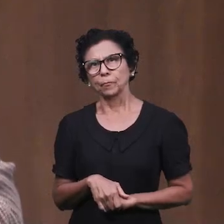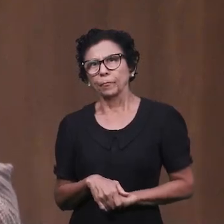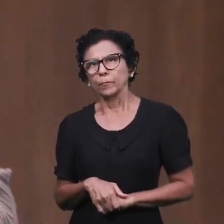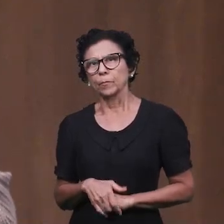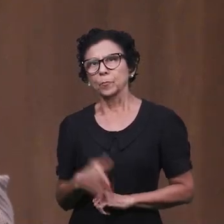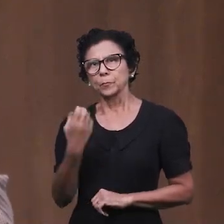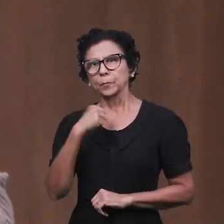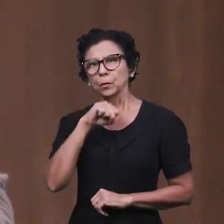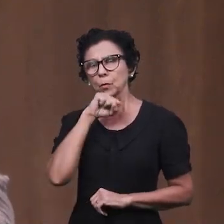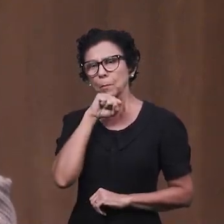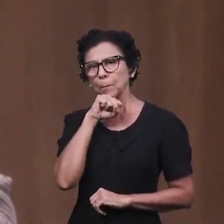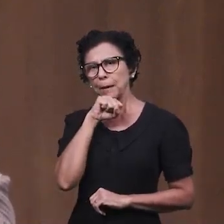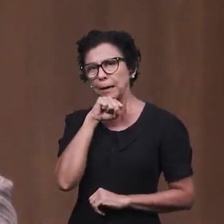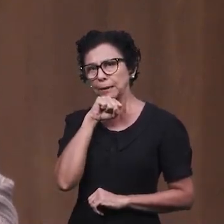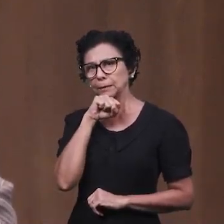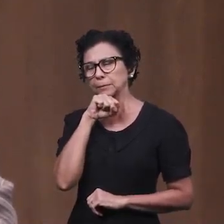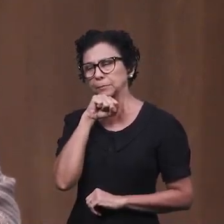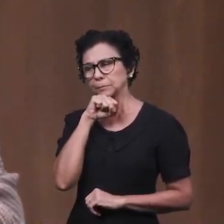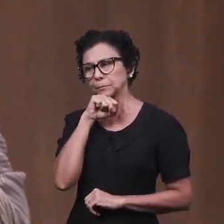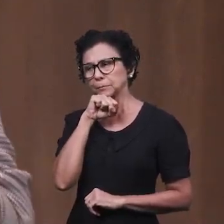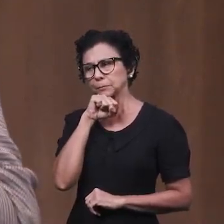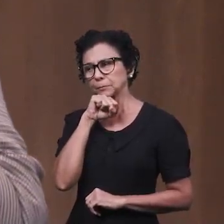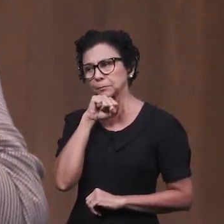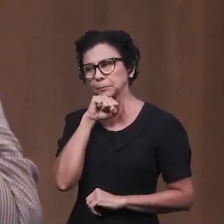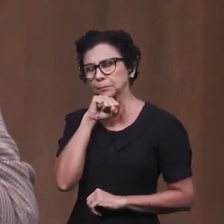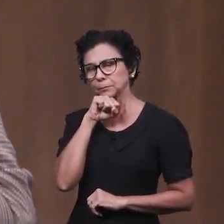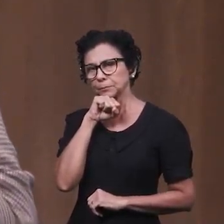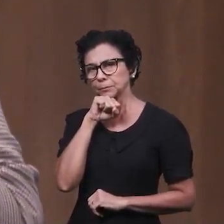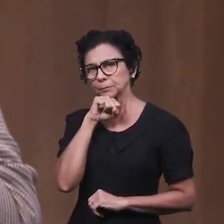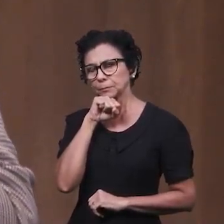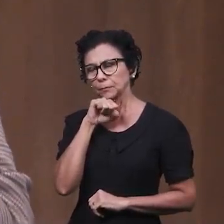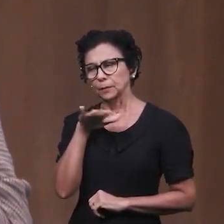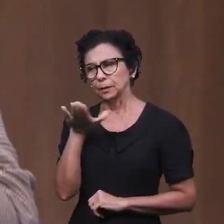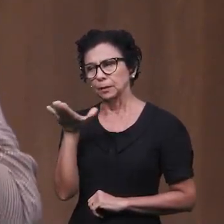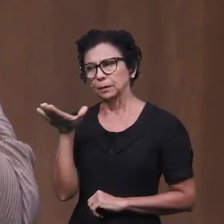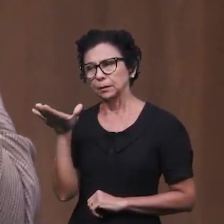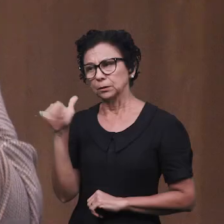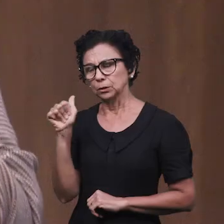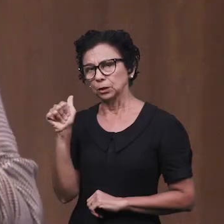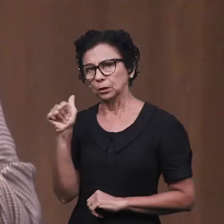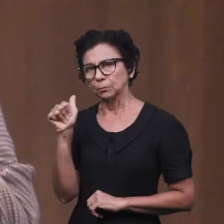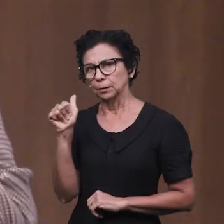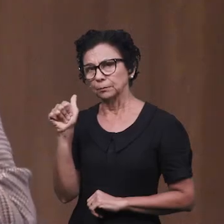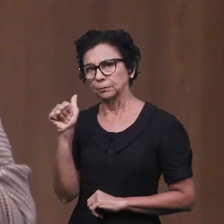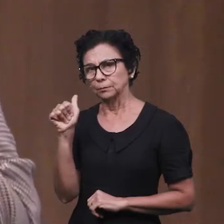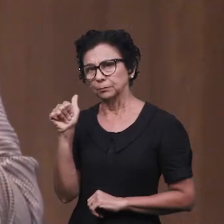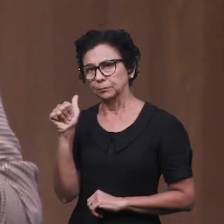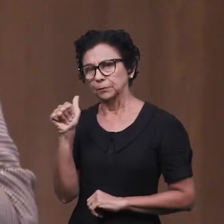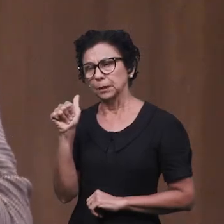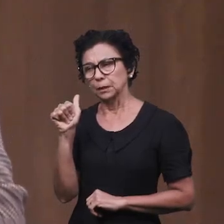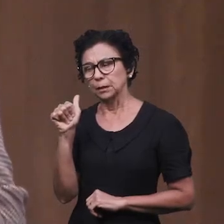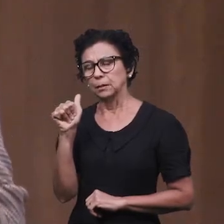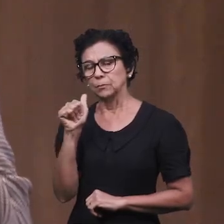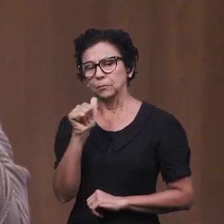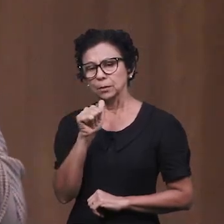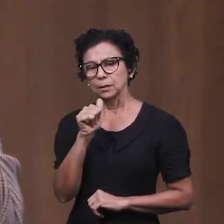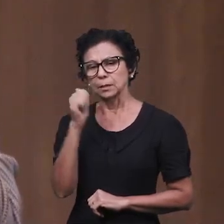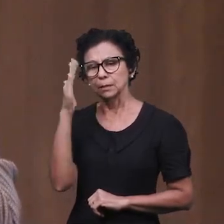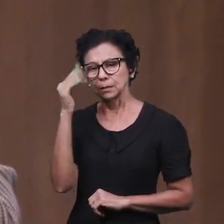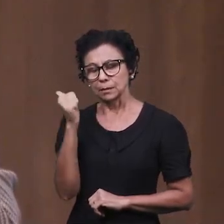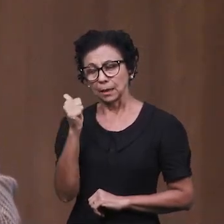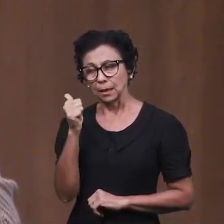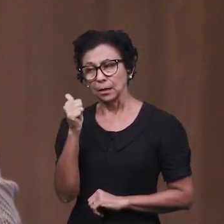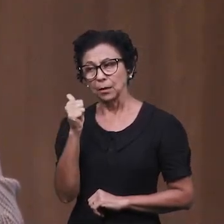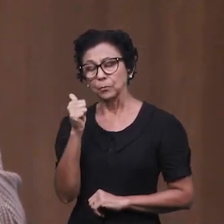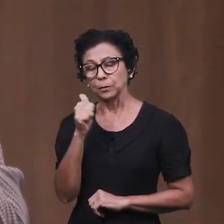pai ele não tem aquele olhar para com o seu filho. Então você tem certeza que o seu pai ele está olhando para você. Do momento que você está olhando para o